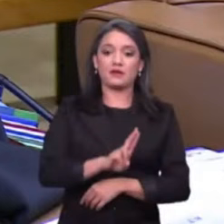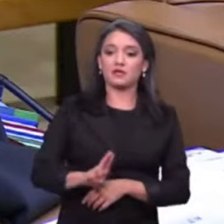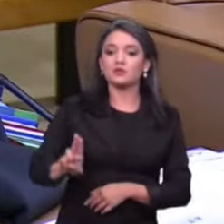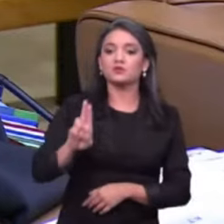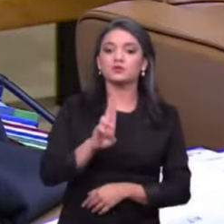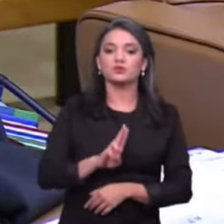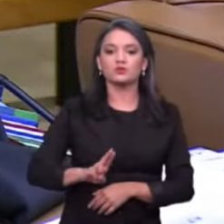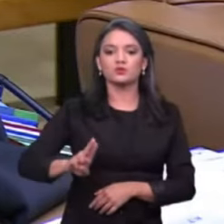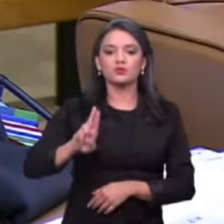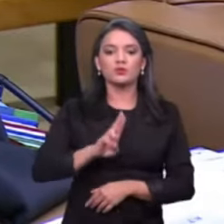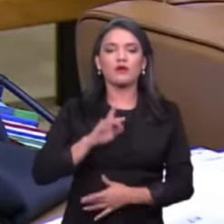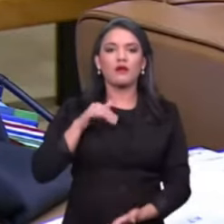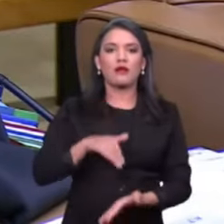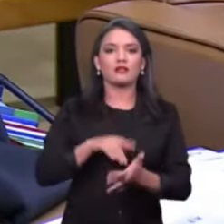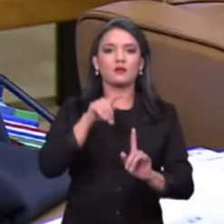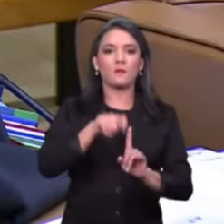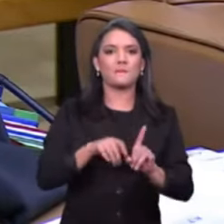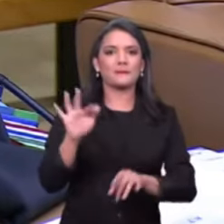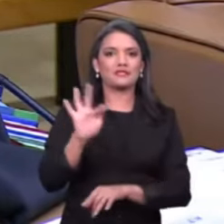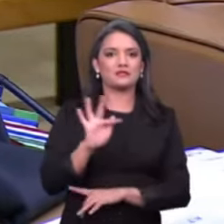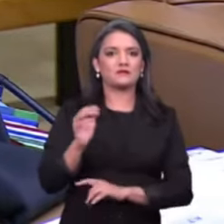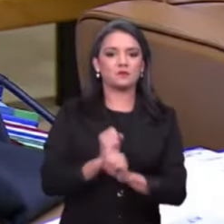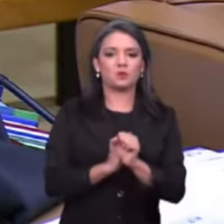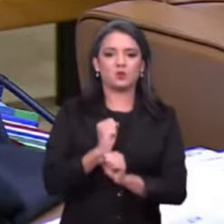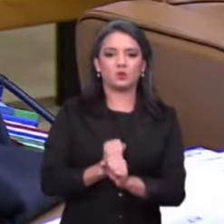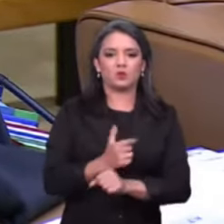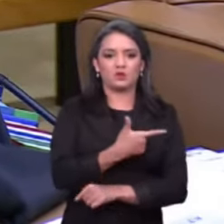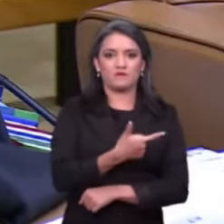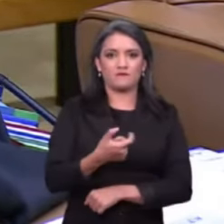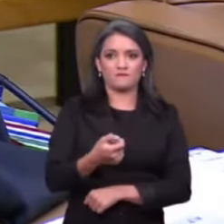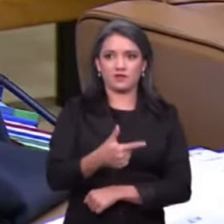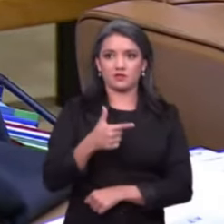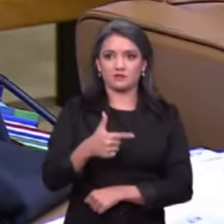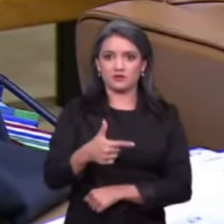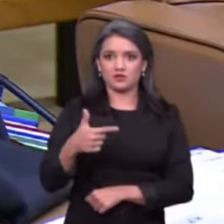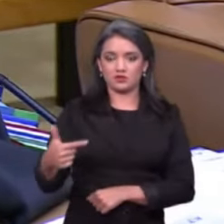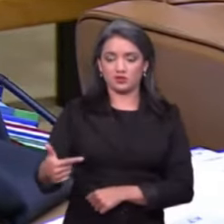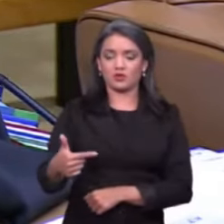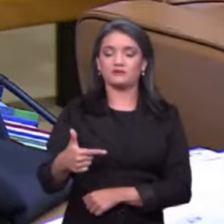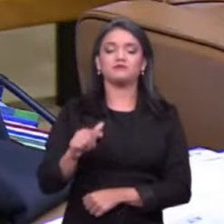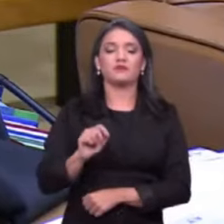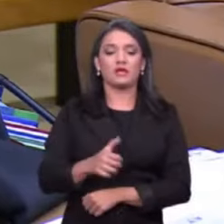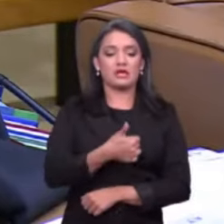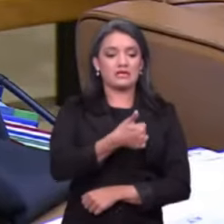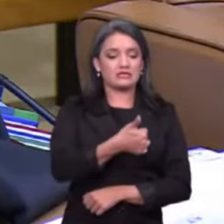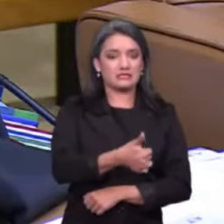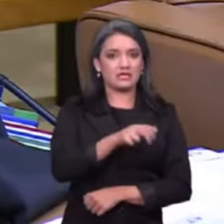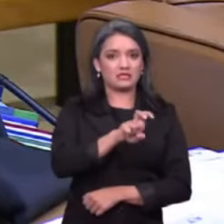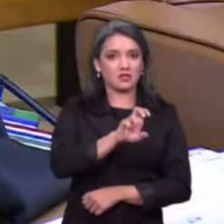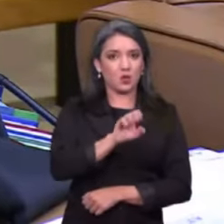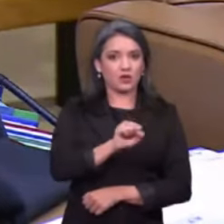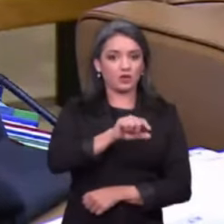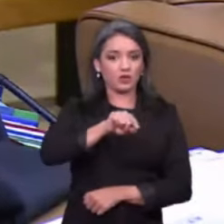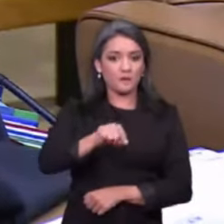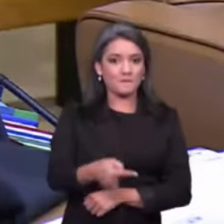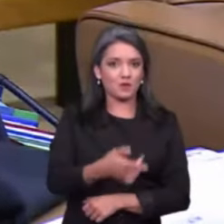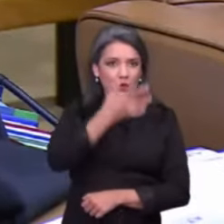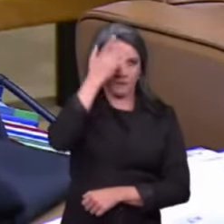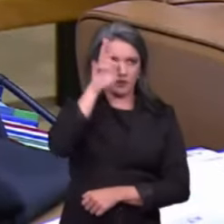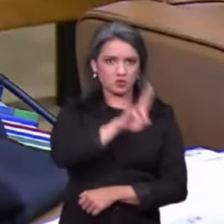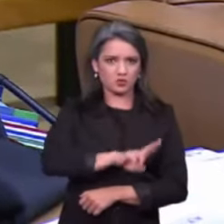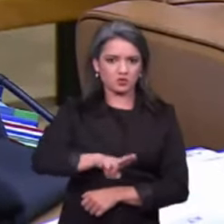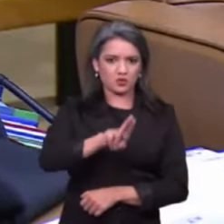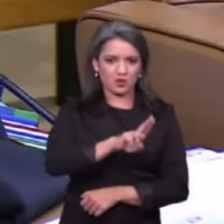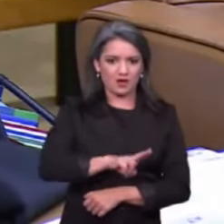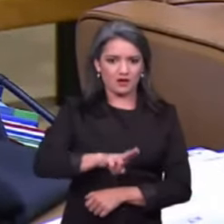até fevereiro de 2022, de 158 mil usuários, só 69 mil, ou